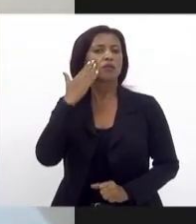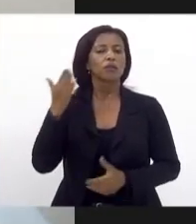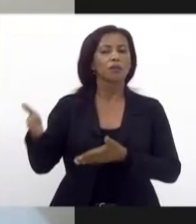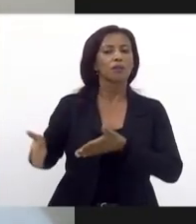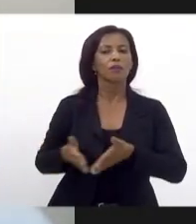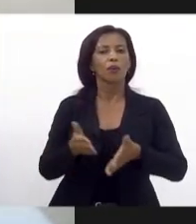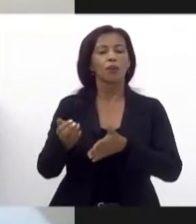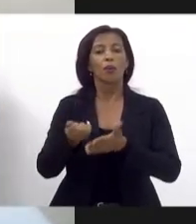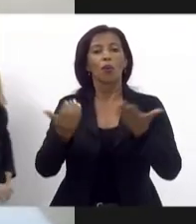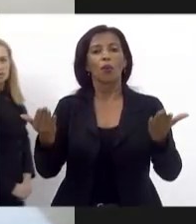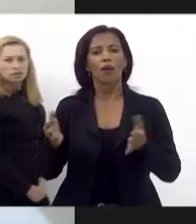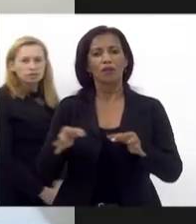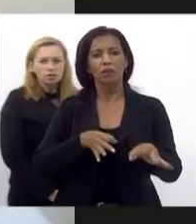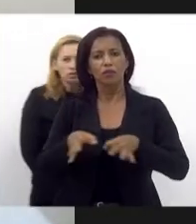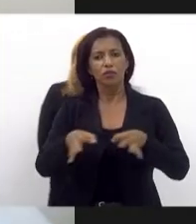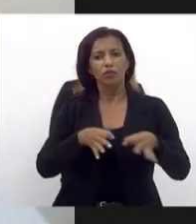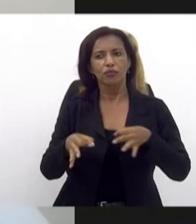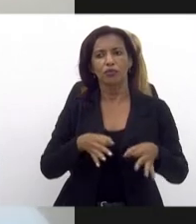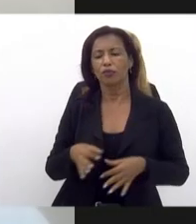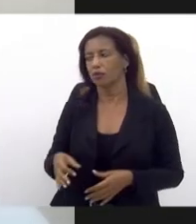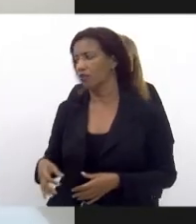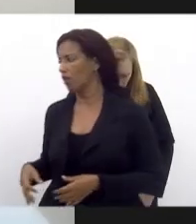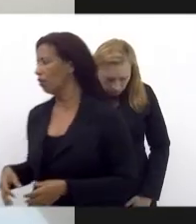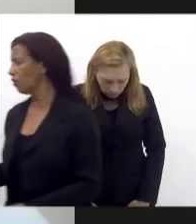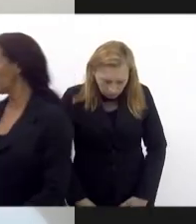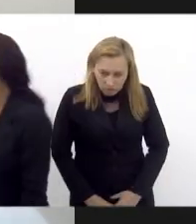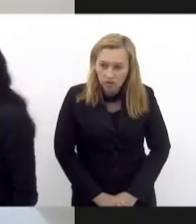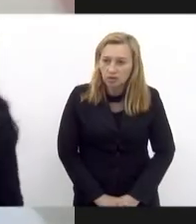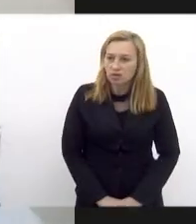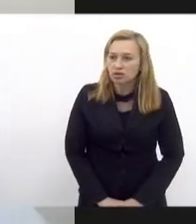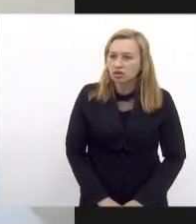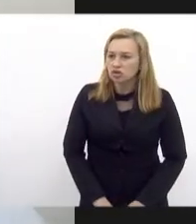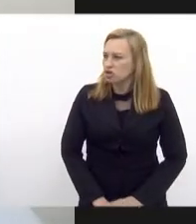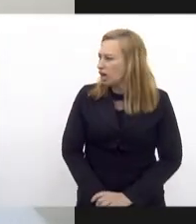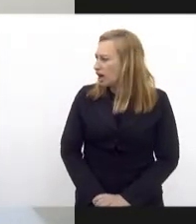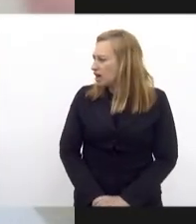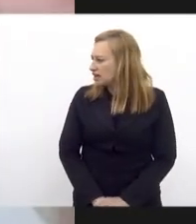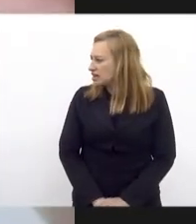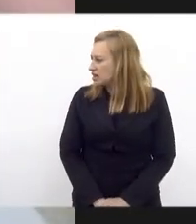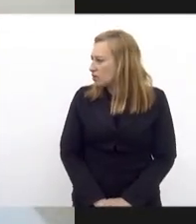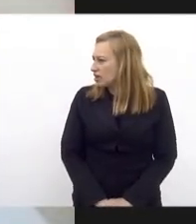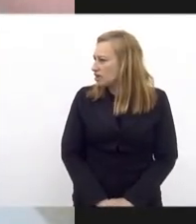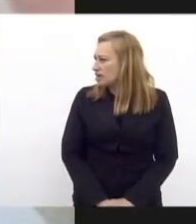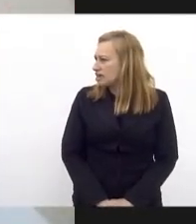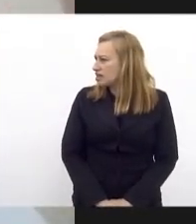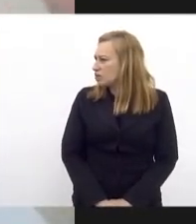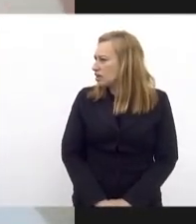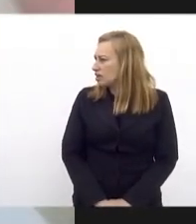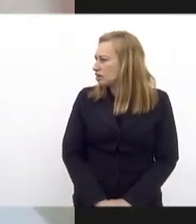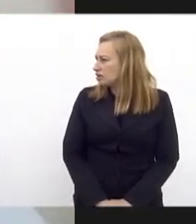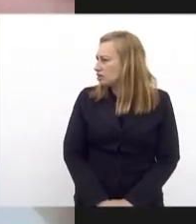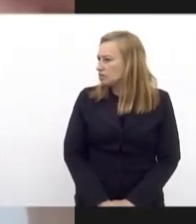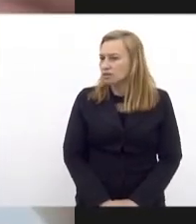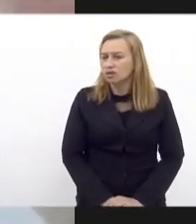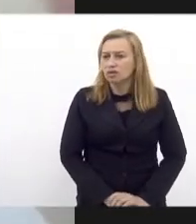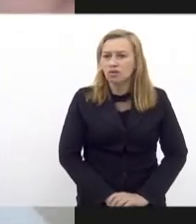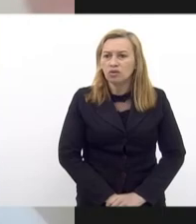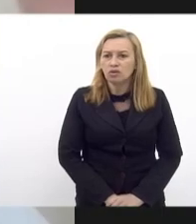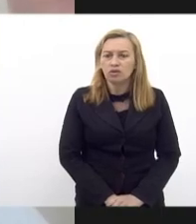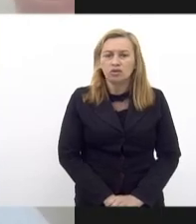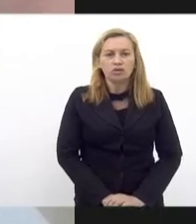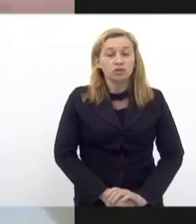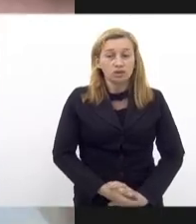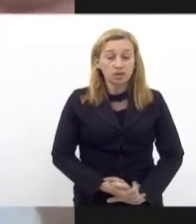caminho, quais são as medidas, de fato, colocadas. E olha só, todo mundo deve se